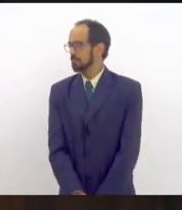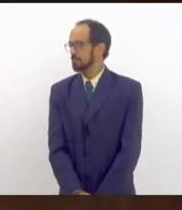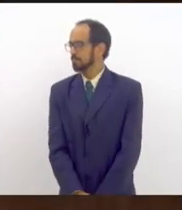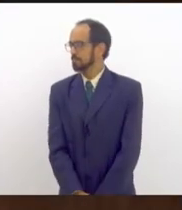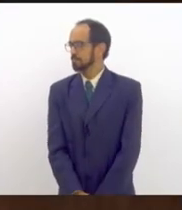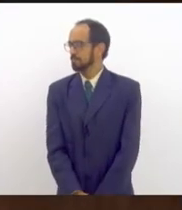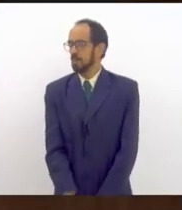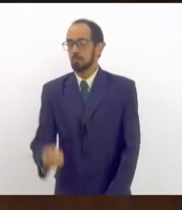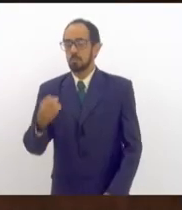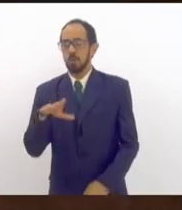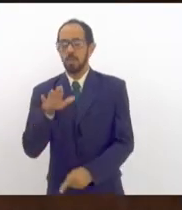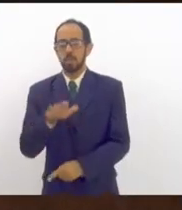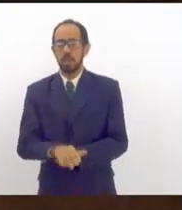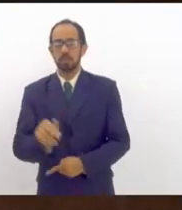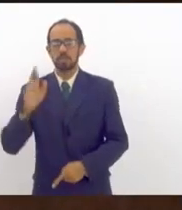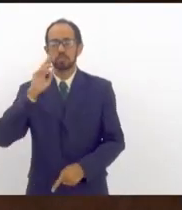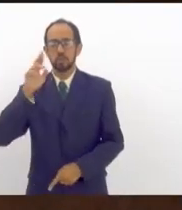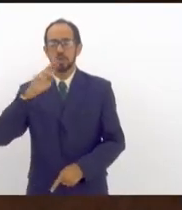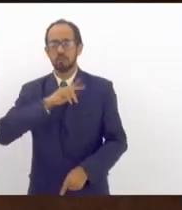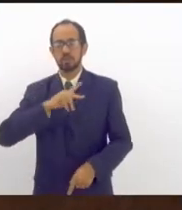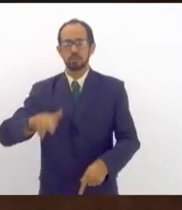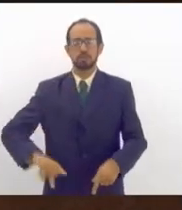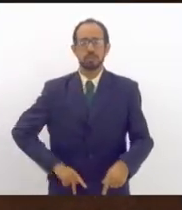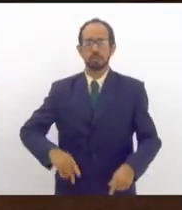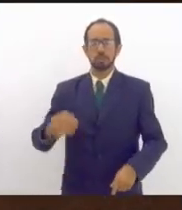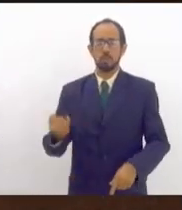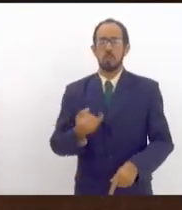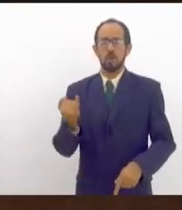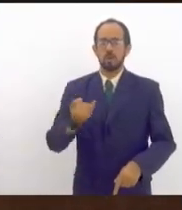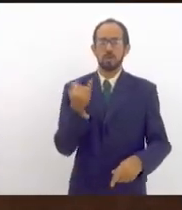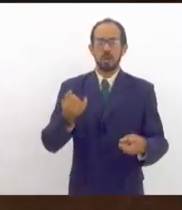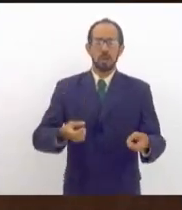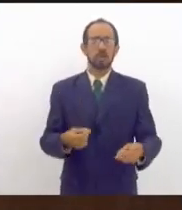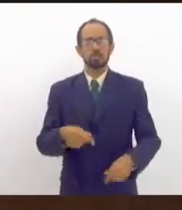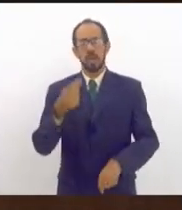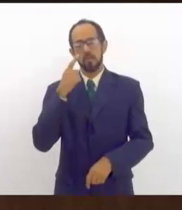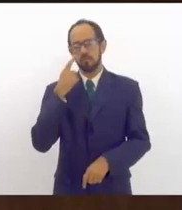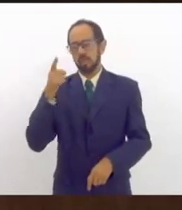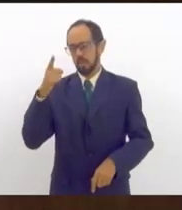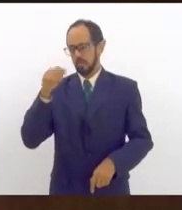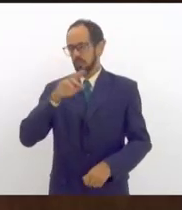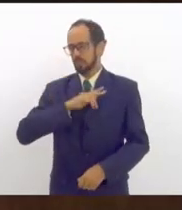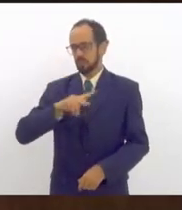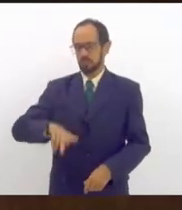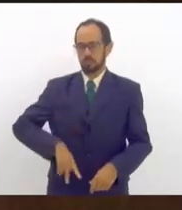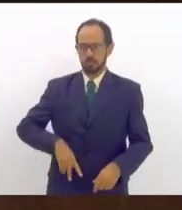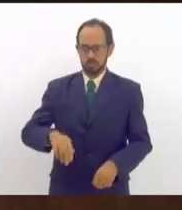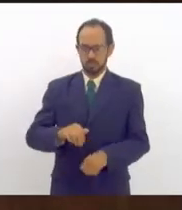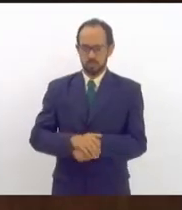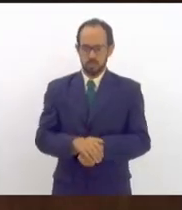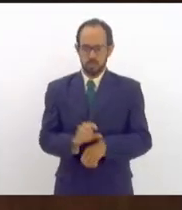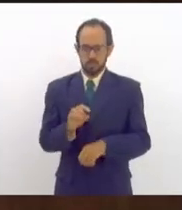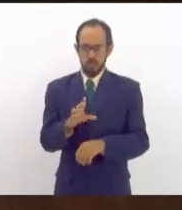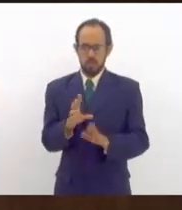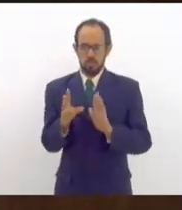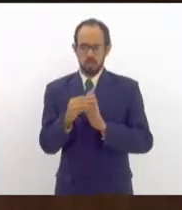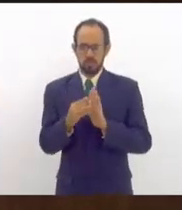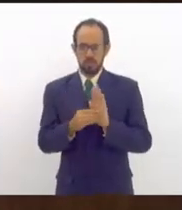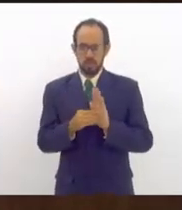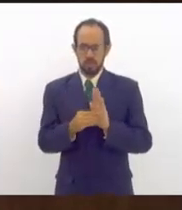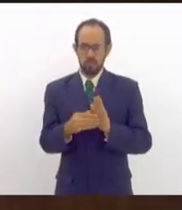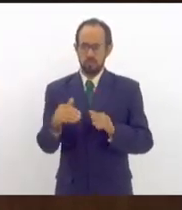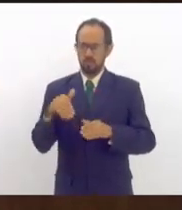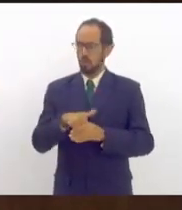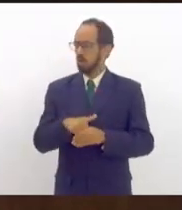Boa tarde senhora presidenta Que importante vê-la aí presidir na sessão é só para registar o voto